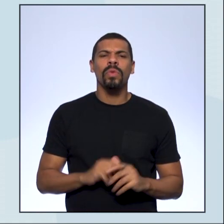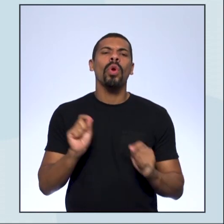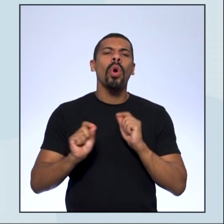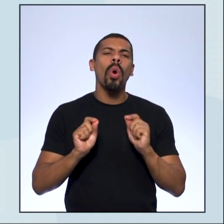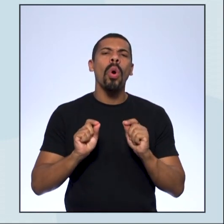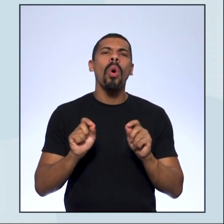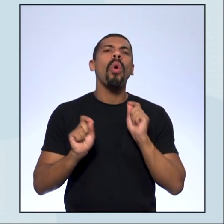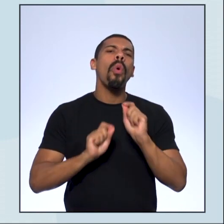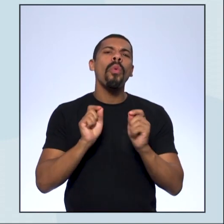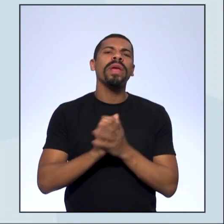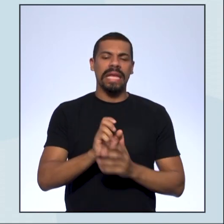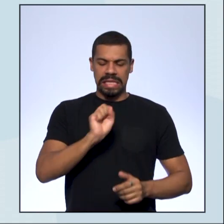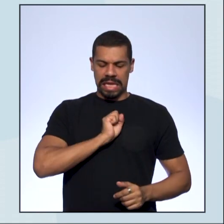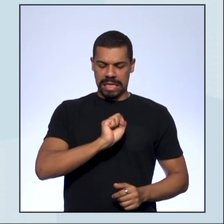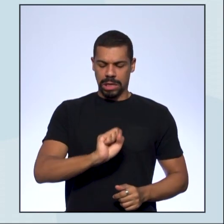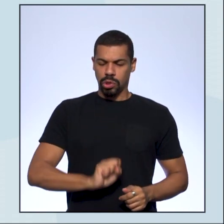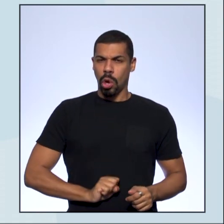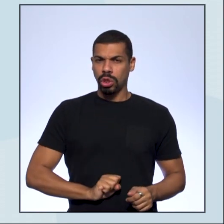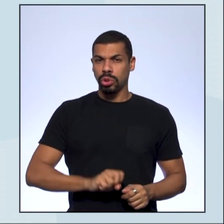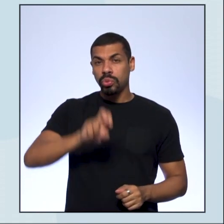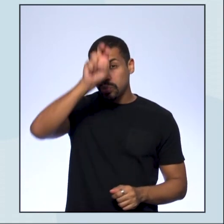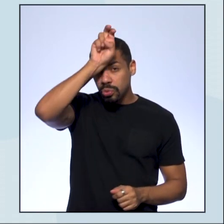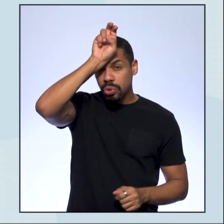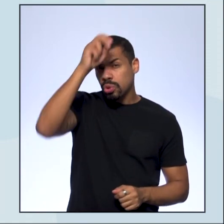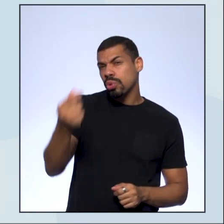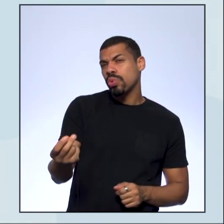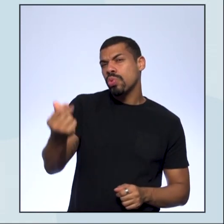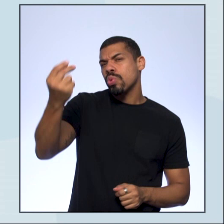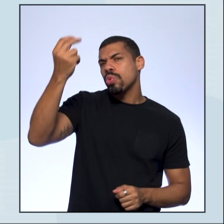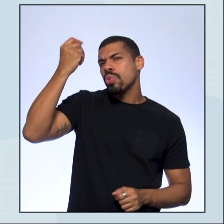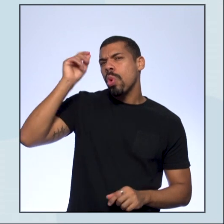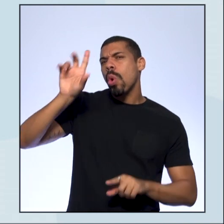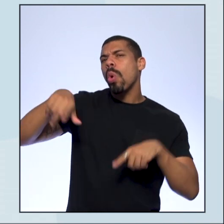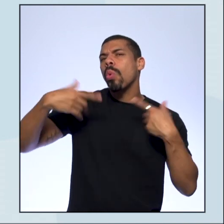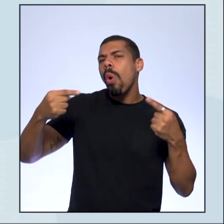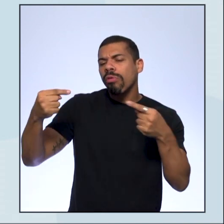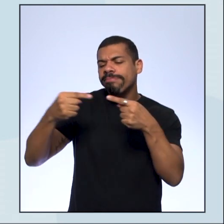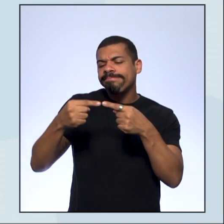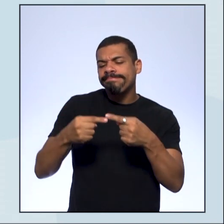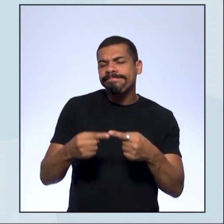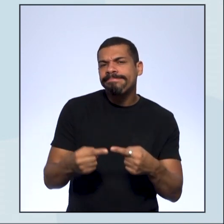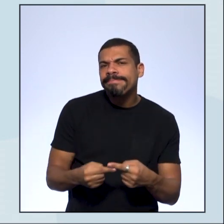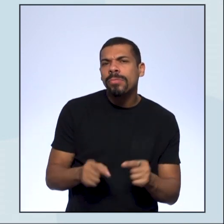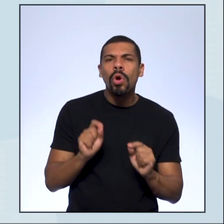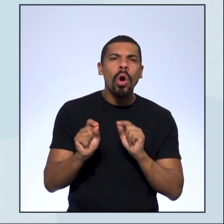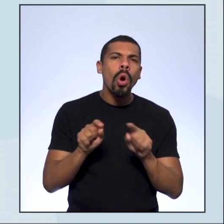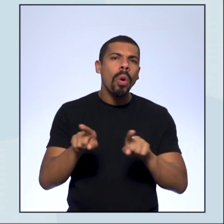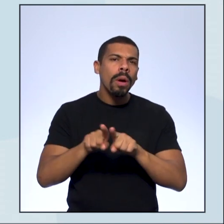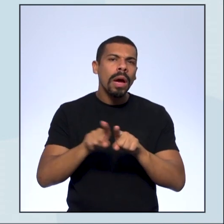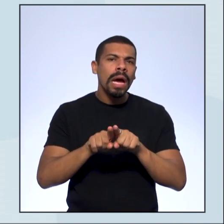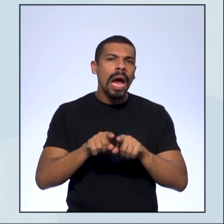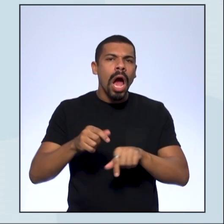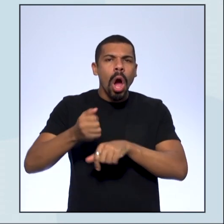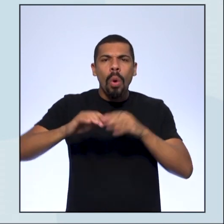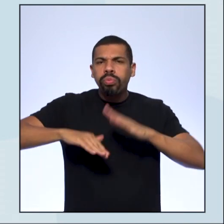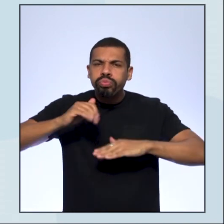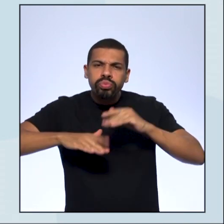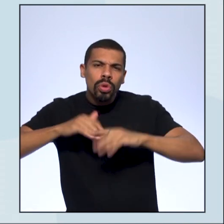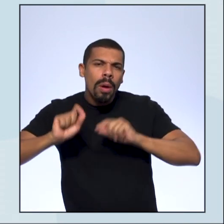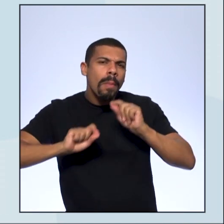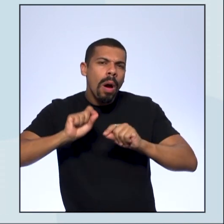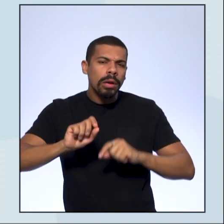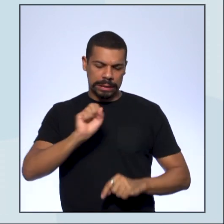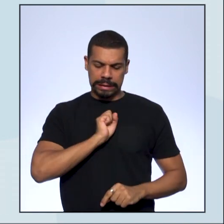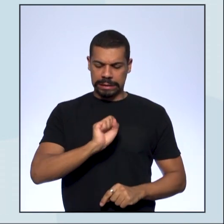Antigo, podemos afirmar qual dessas alternativas corresponde à função dos sacerdotes no Egito Antigo. Daqui 1 minutinho a